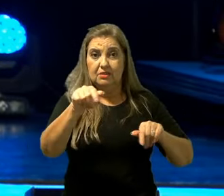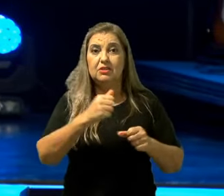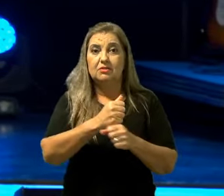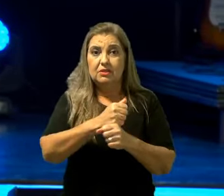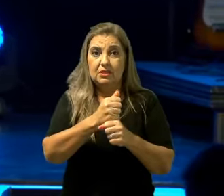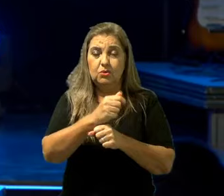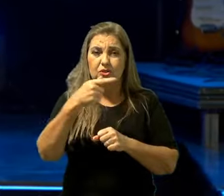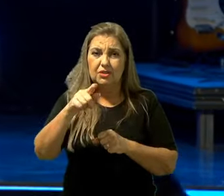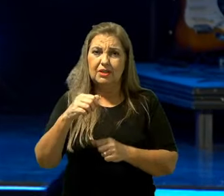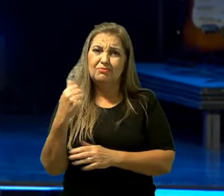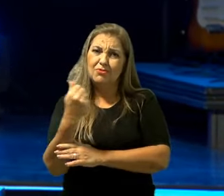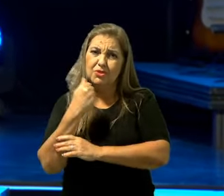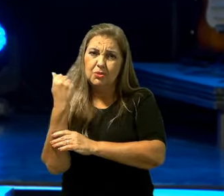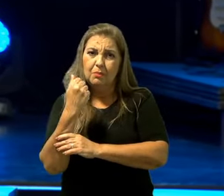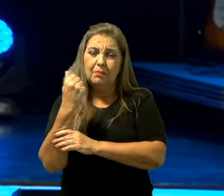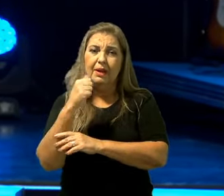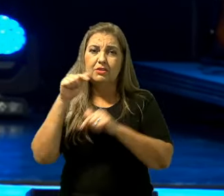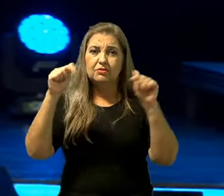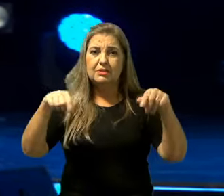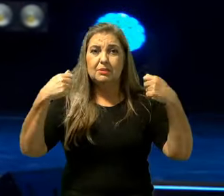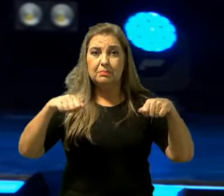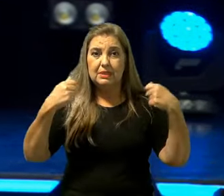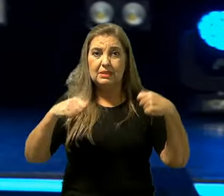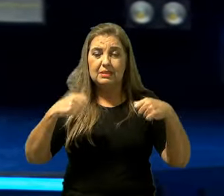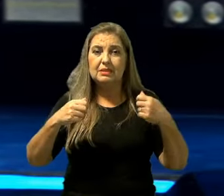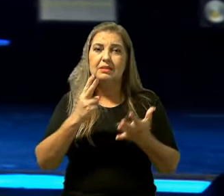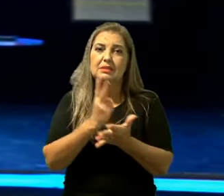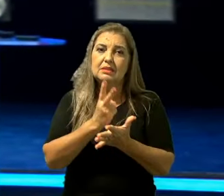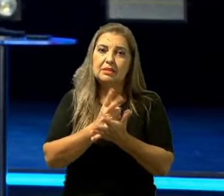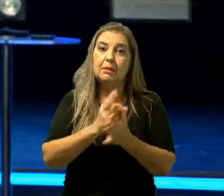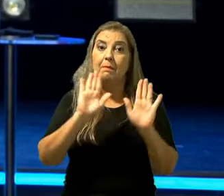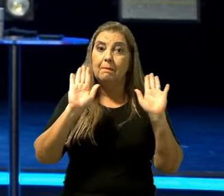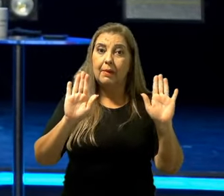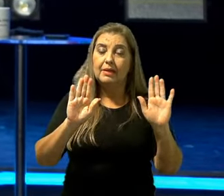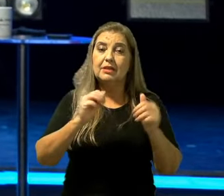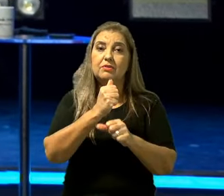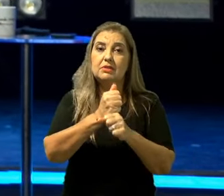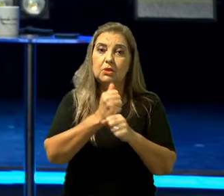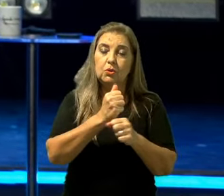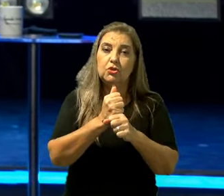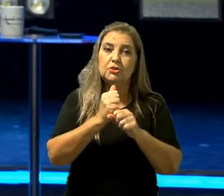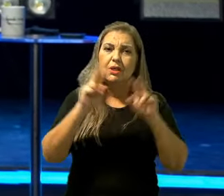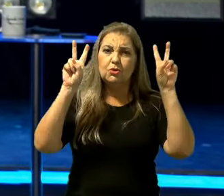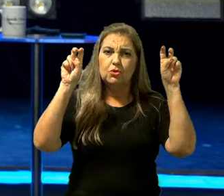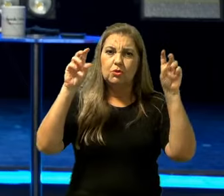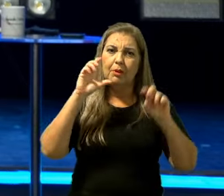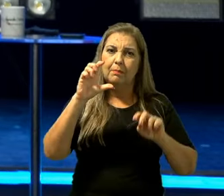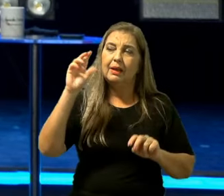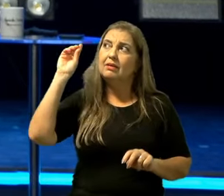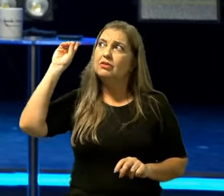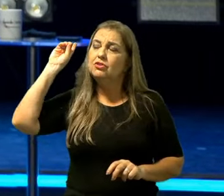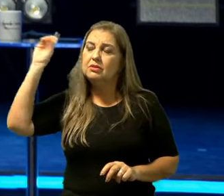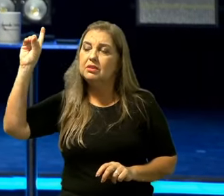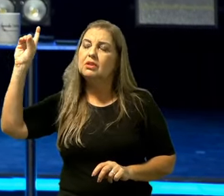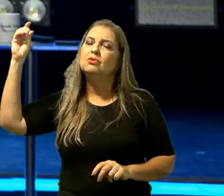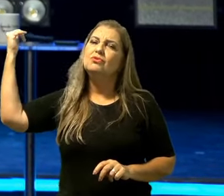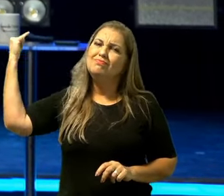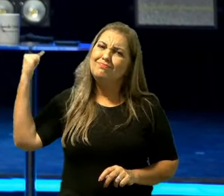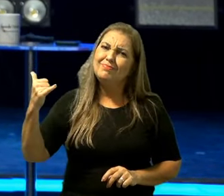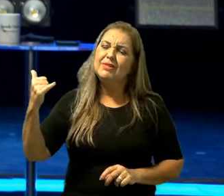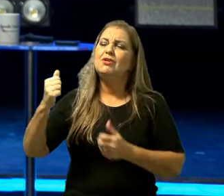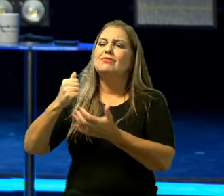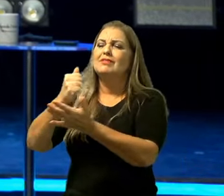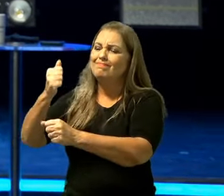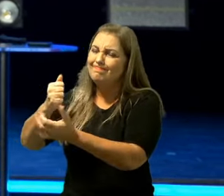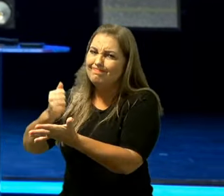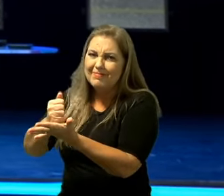constrói na força do seu braço, você precisa manter. Mas aquilo que você constrói sobre a palavra de Deus, Deus se encarrega de